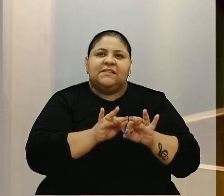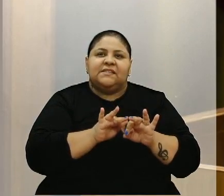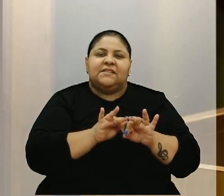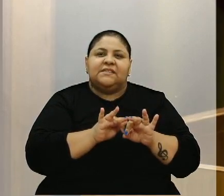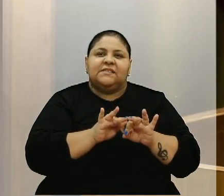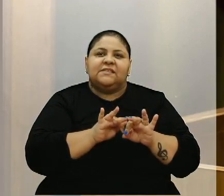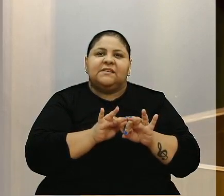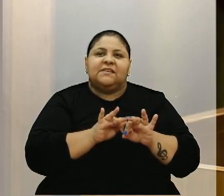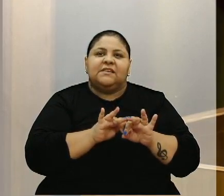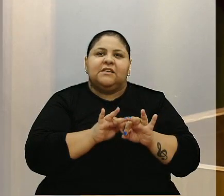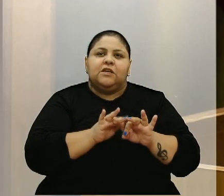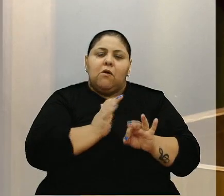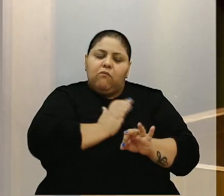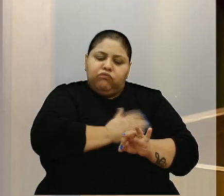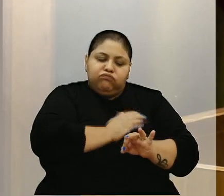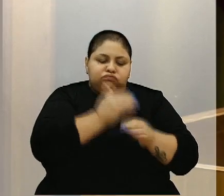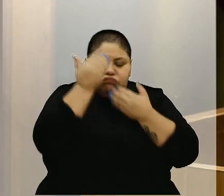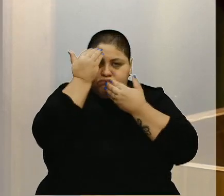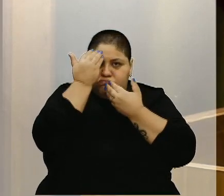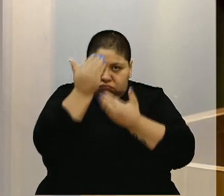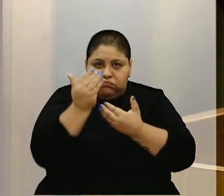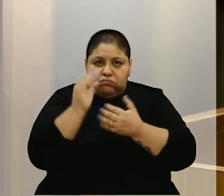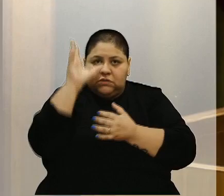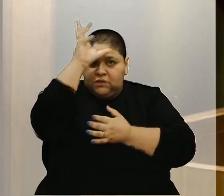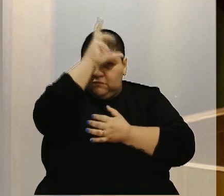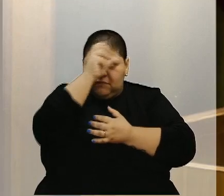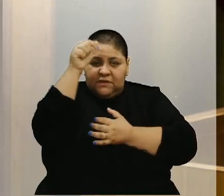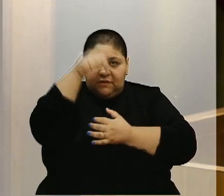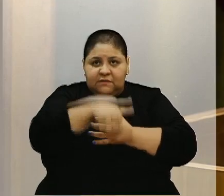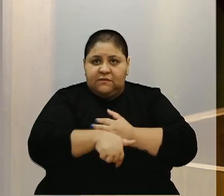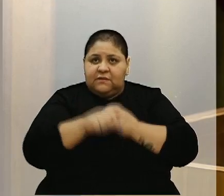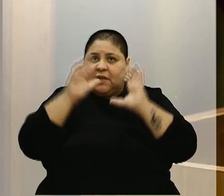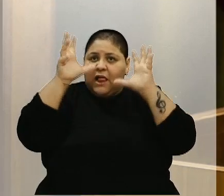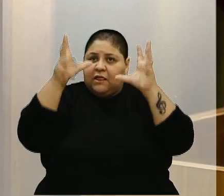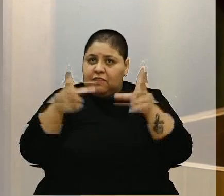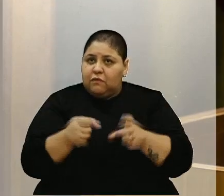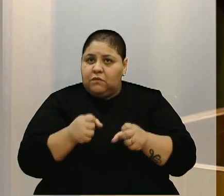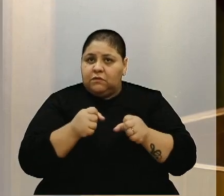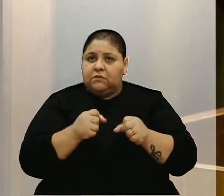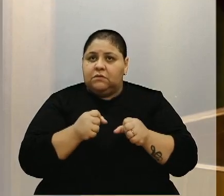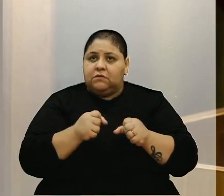então, de todo o meu coração, muito obrigado pelo aprendizado que eu tive aqui. A todos.